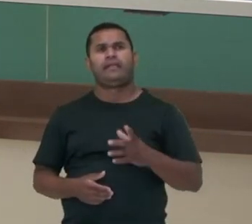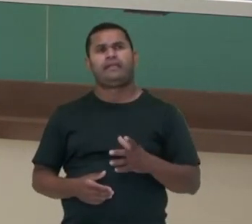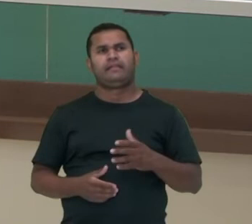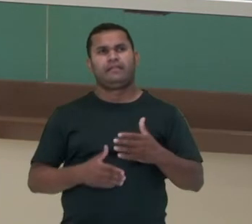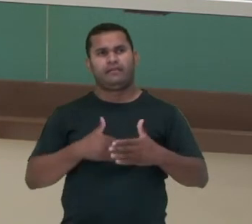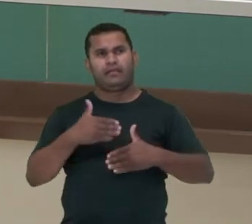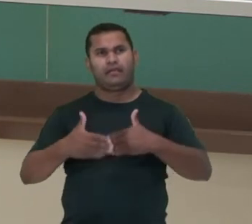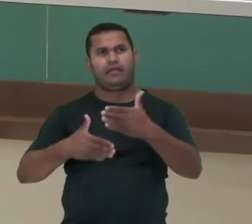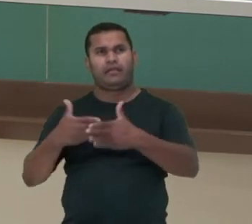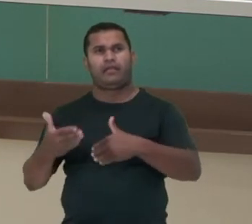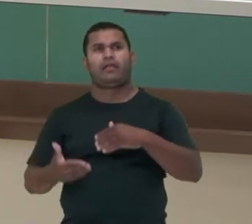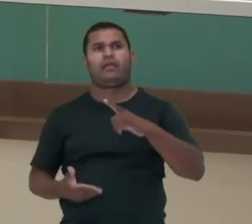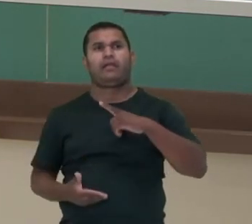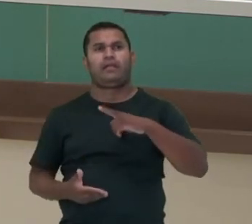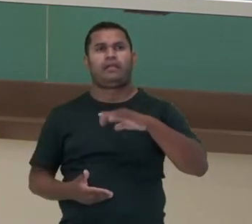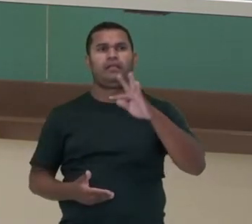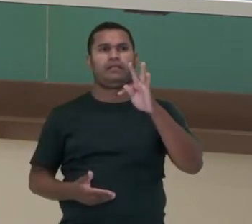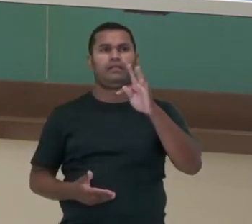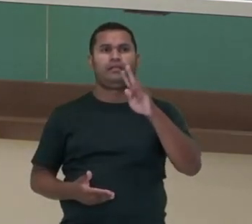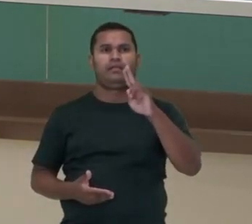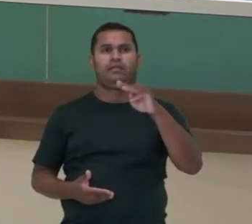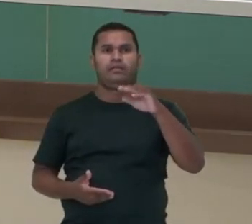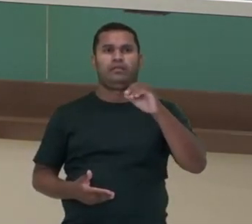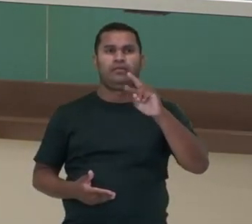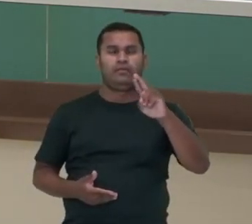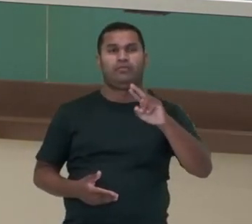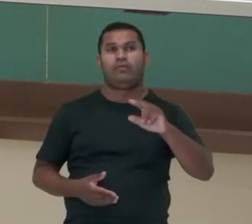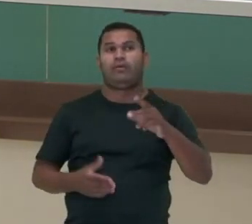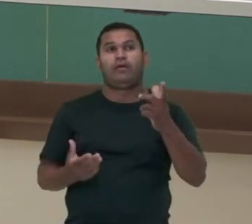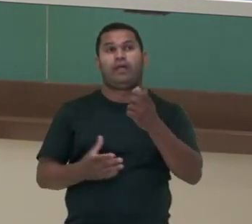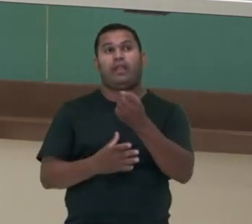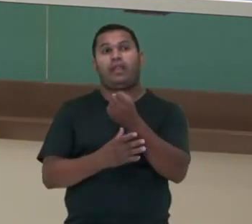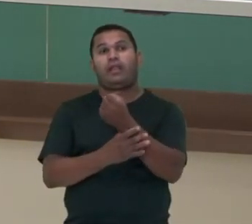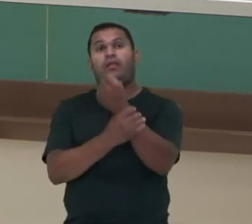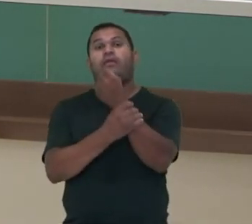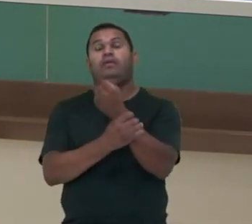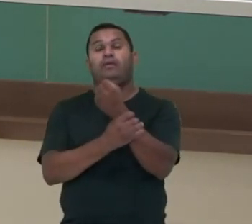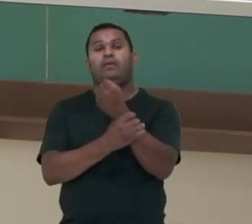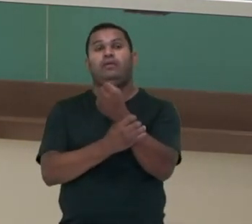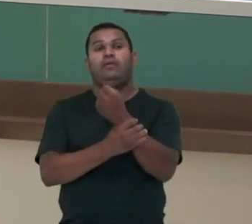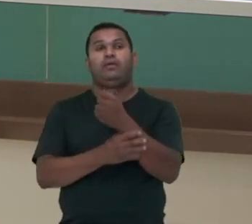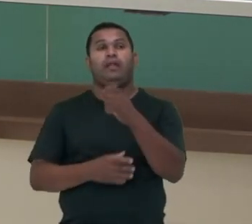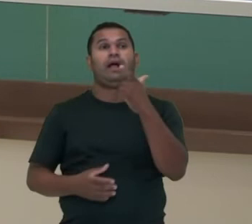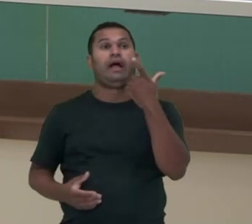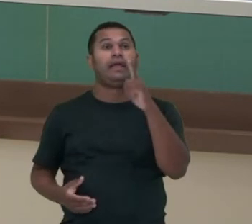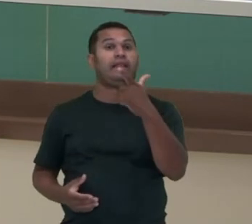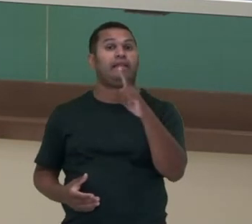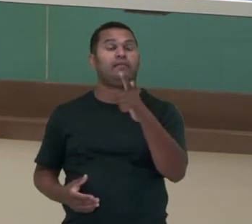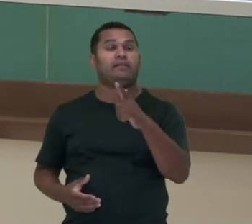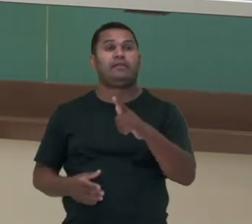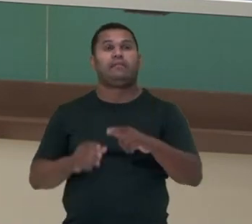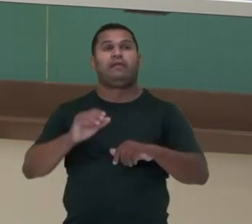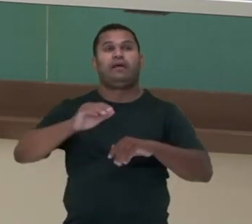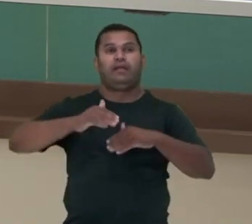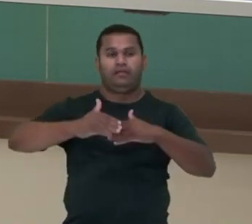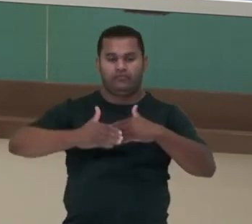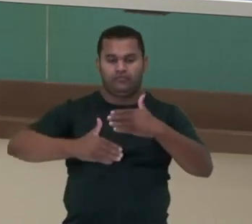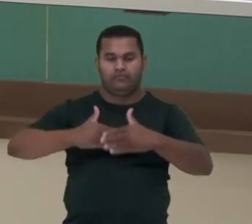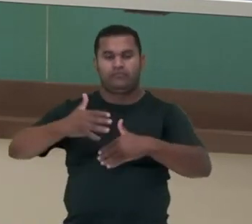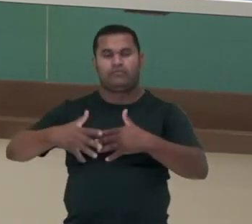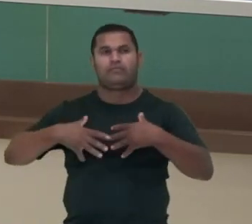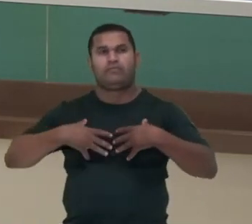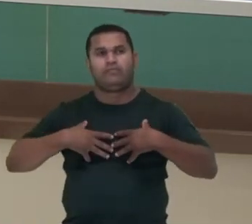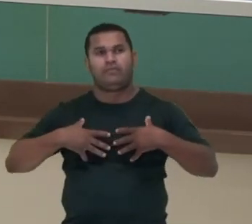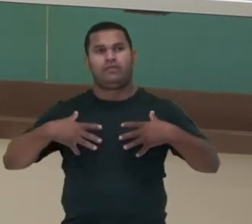de tumor. Silenciado, ele já não controla a formação tumoral e o câncer se desenvolve. Então, ele inibe a ação, né,